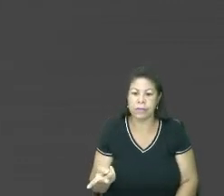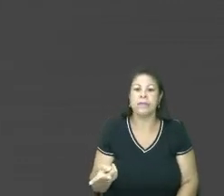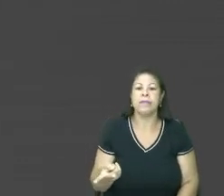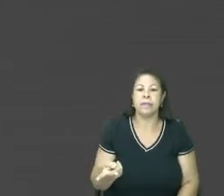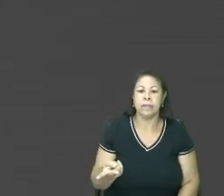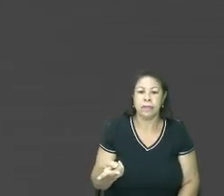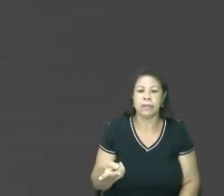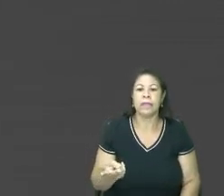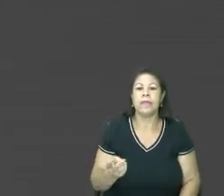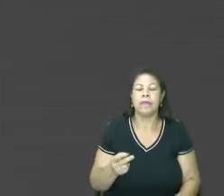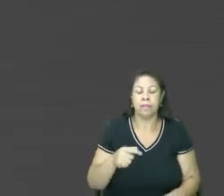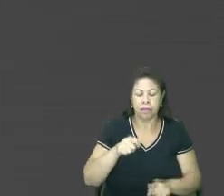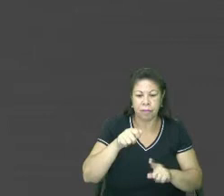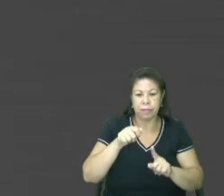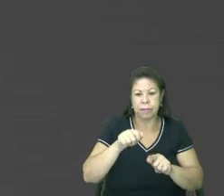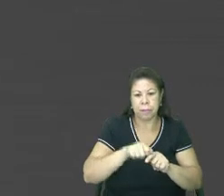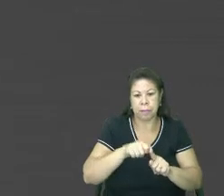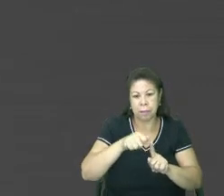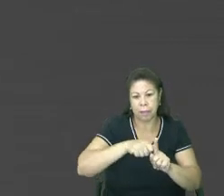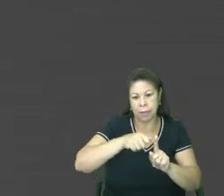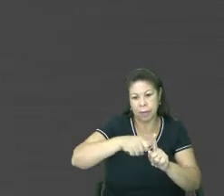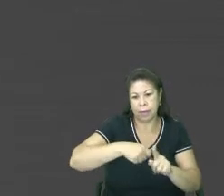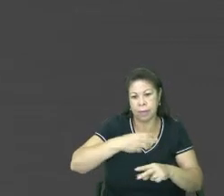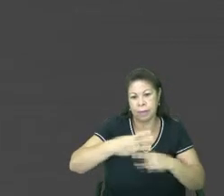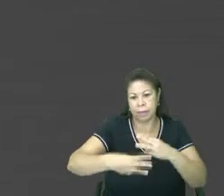terceiro quadrimestre R$